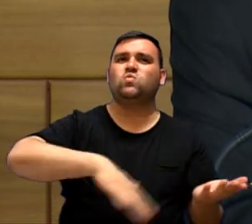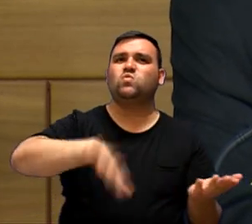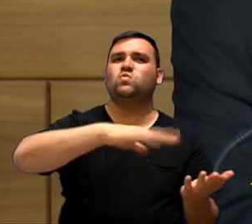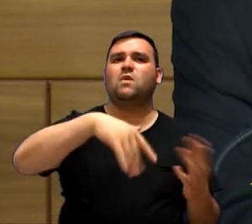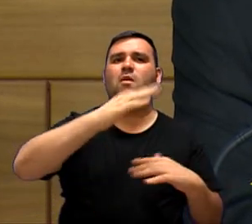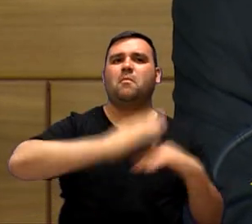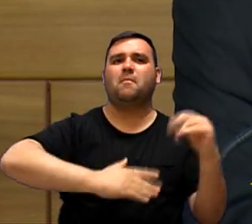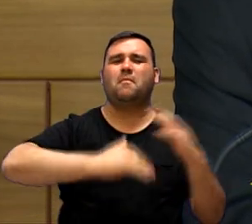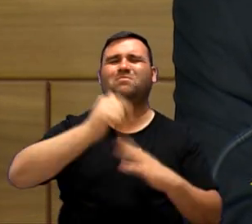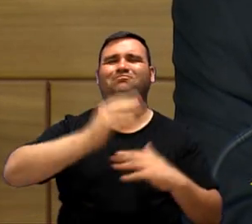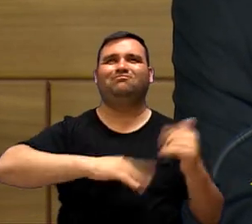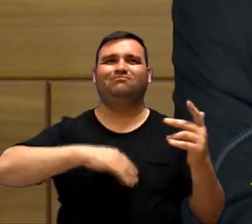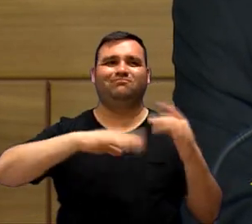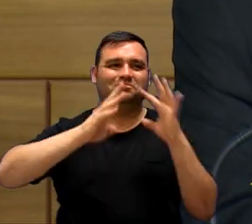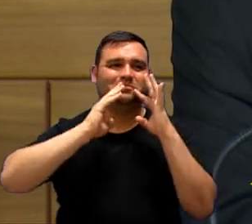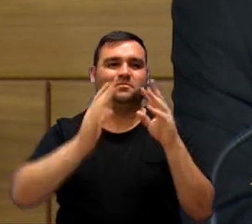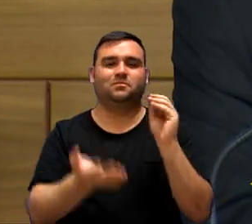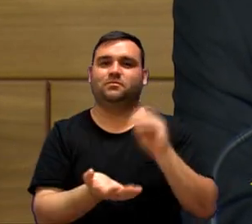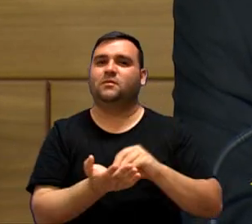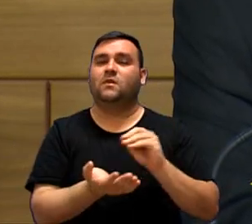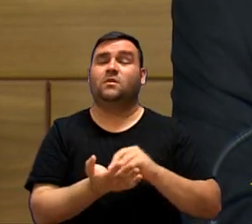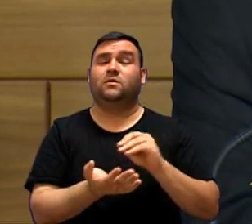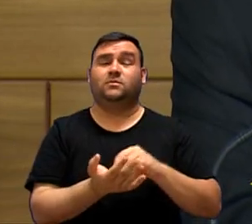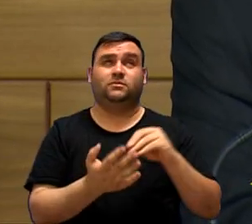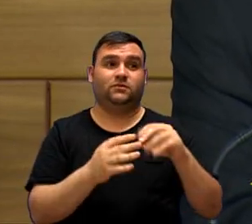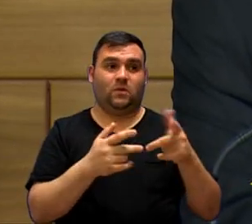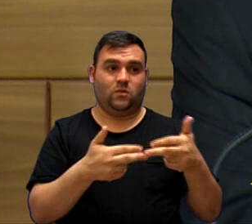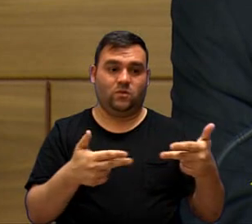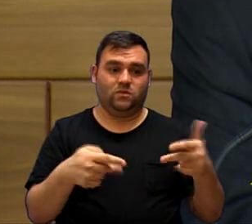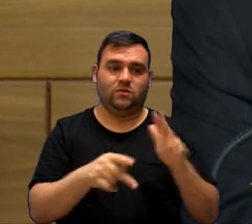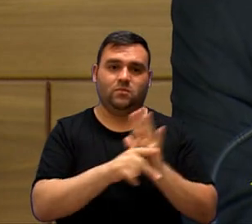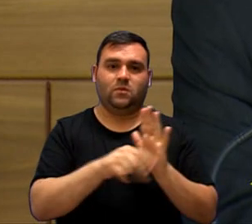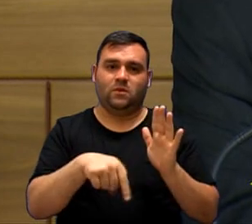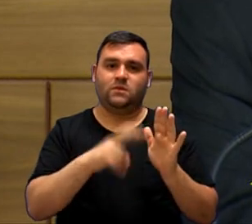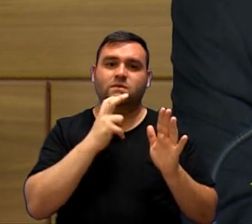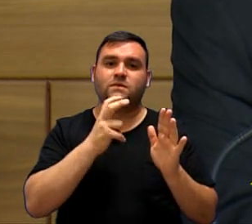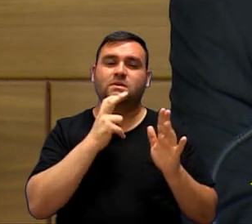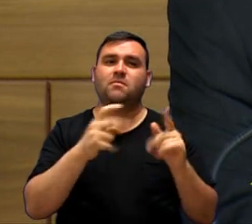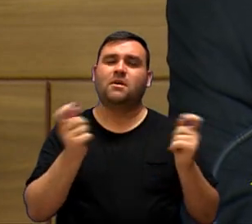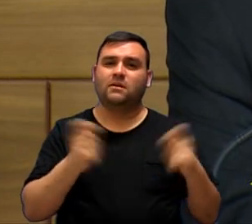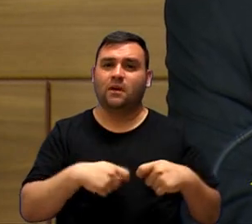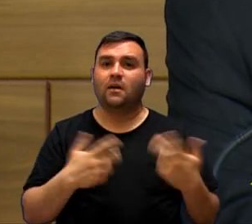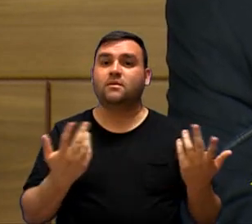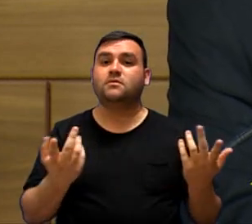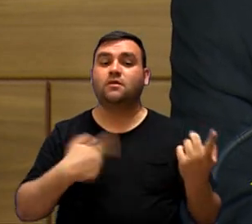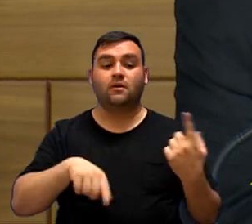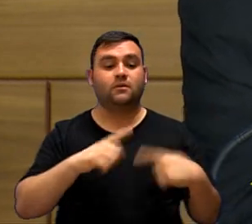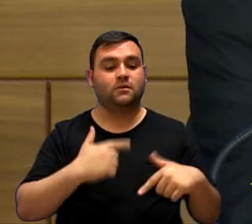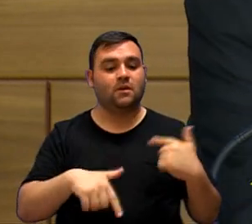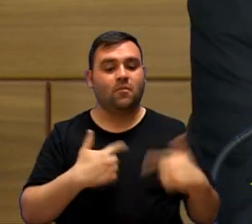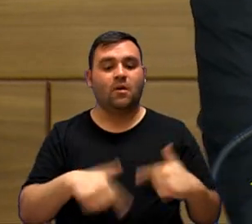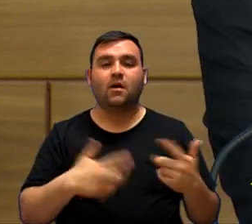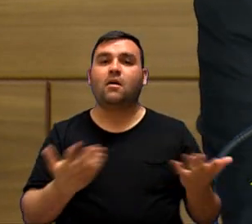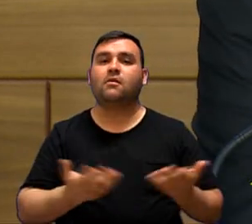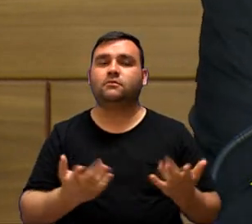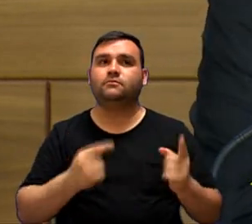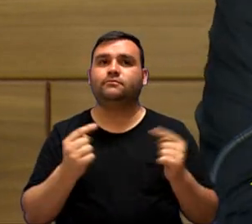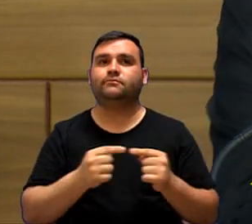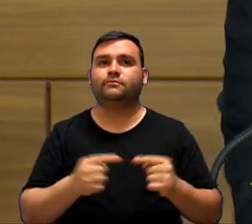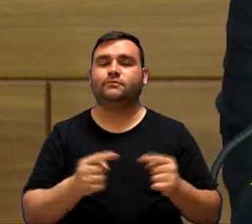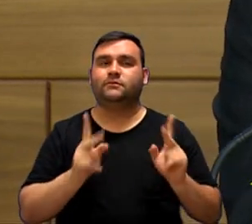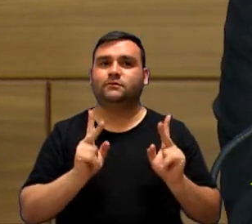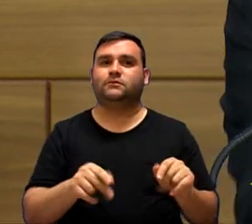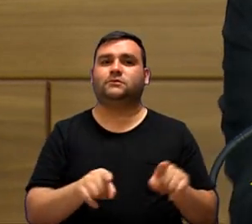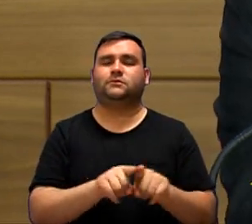essa falta de atenção para com as coisas de Sorocaba, seja algo. Nós estamos lá trabalhando, fazendo um trabalho nesse sentido,